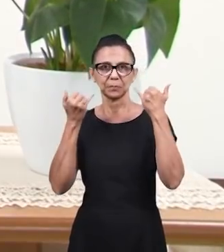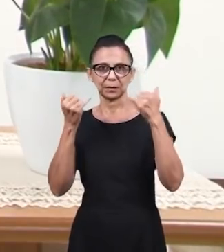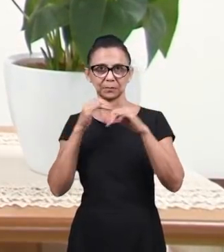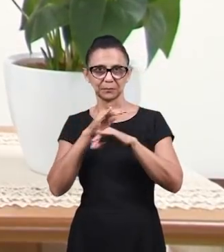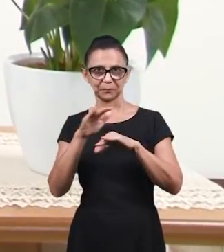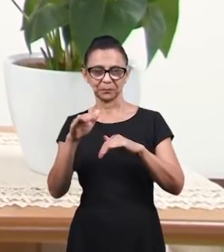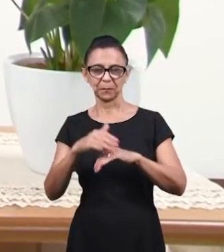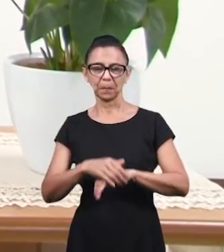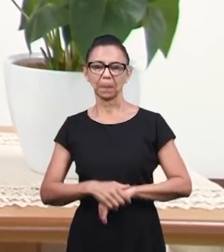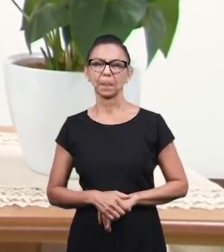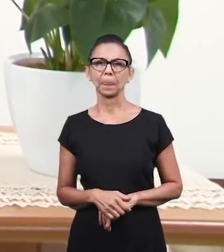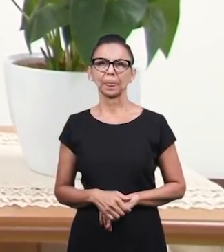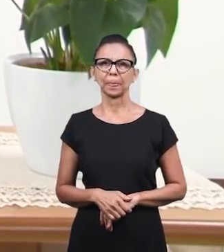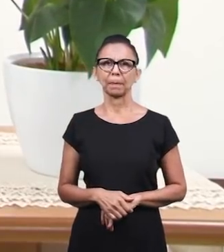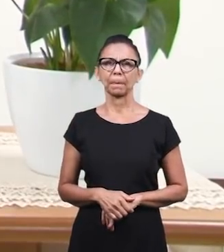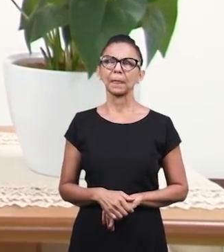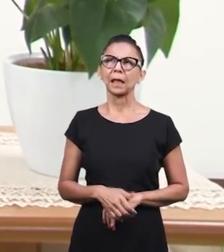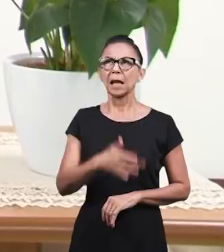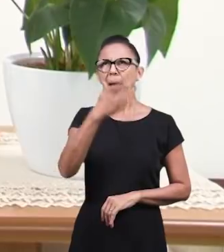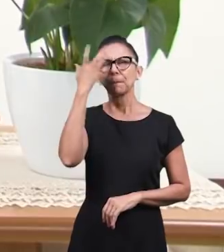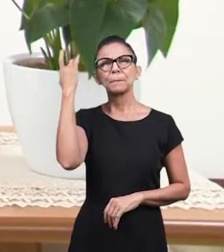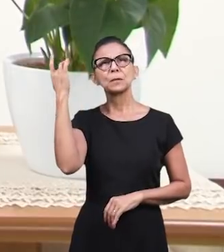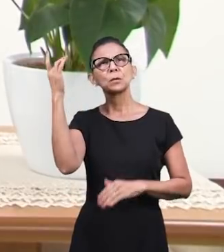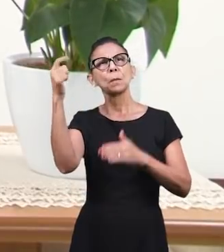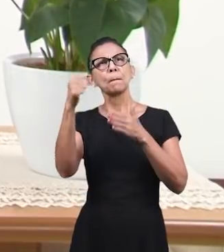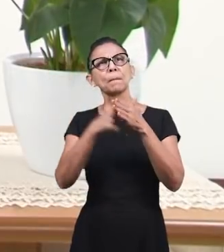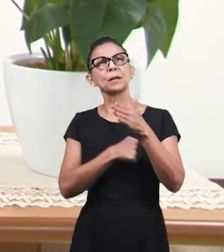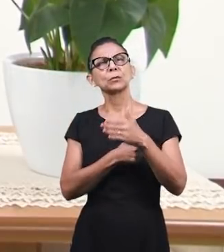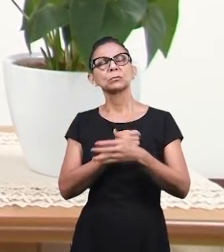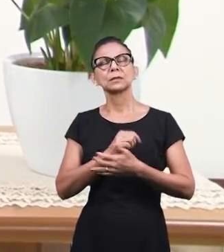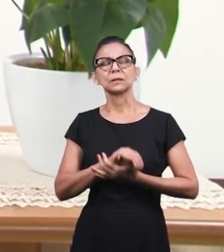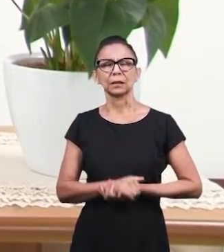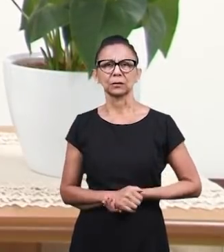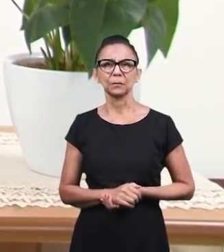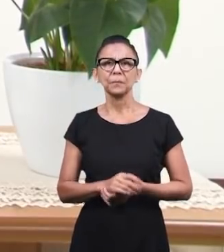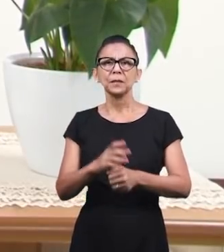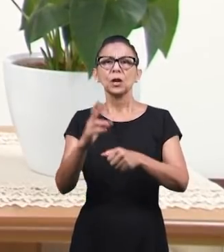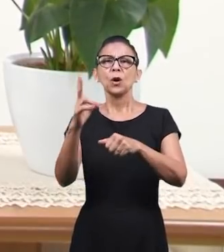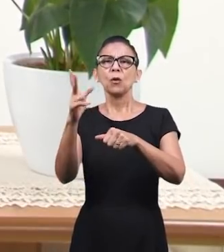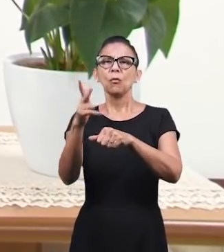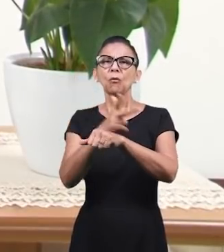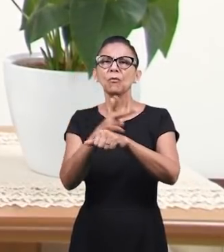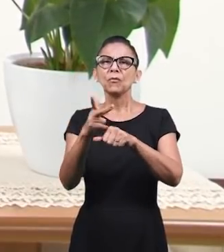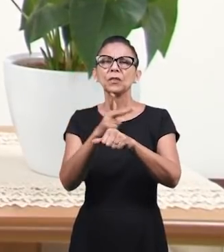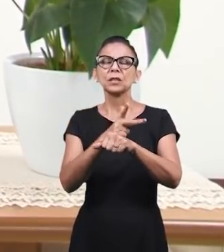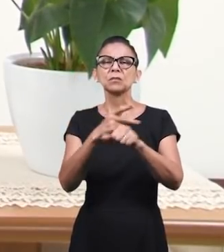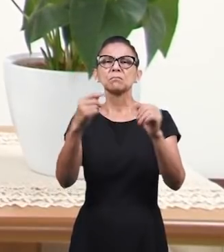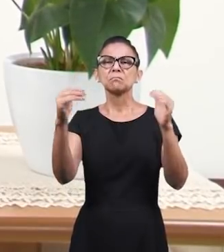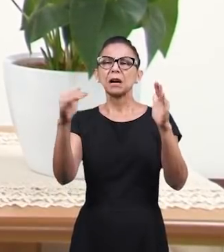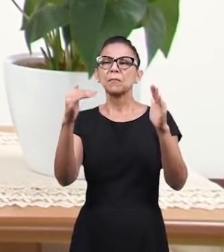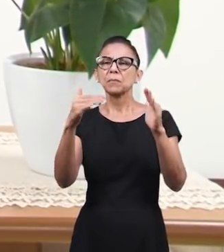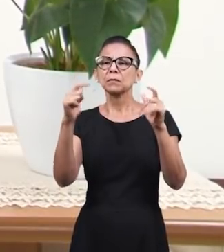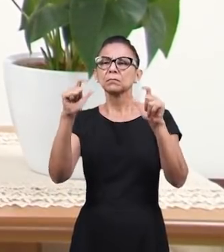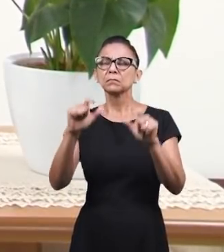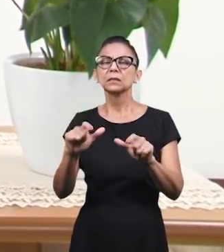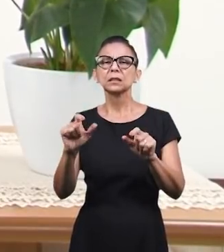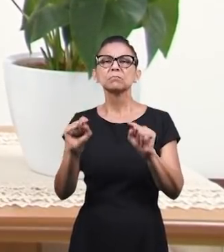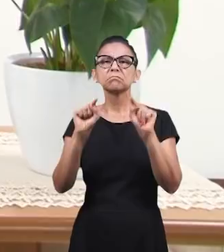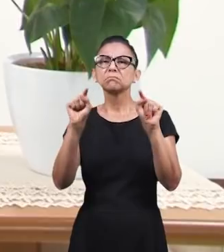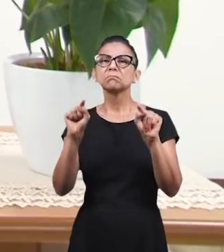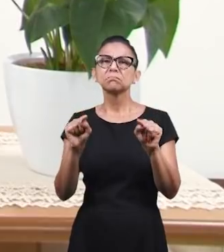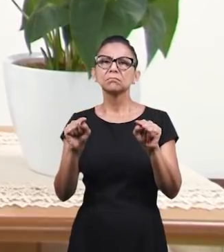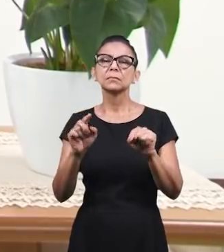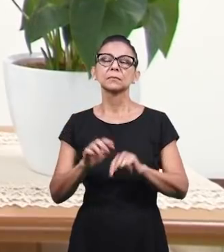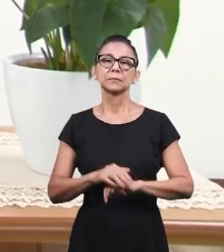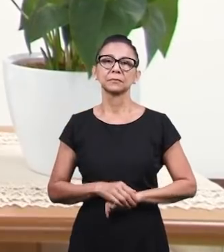uma informação aos irmãos. Muitos têm nos perguntado para onde enviar os vídeos que estão produzindo.